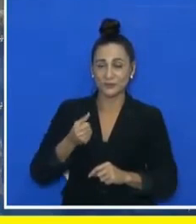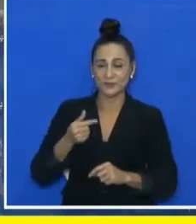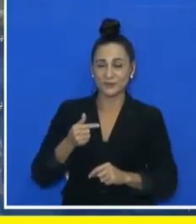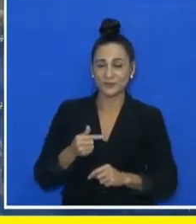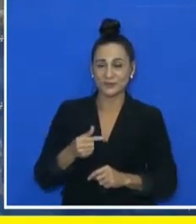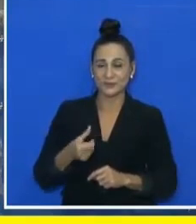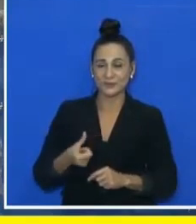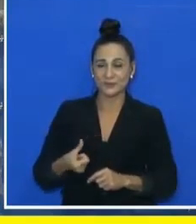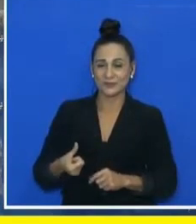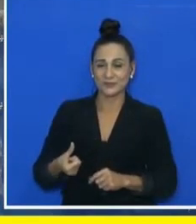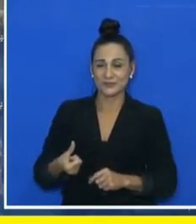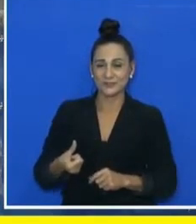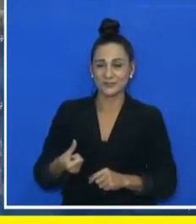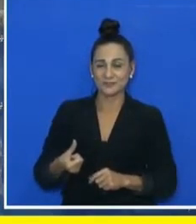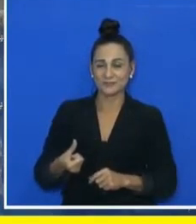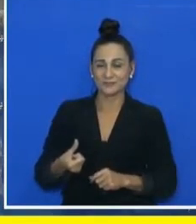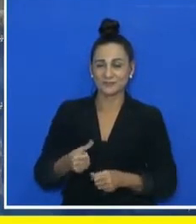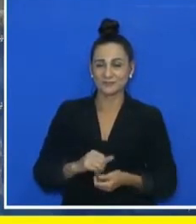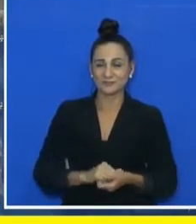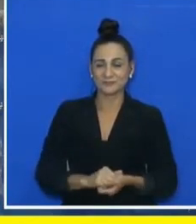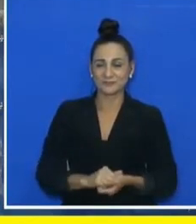76.